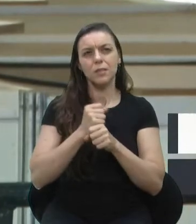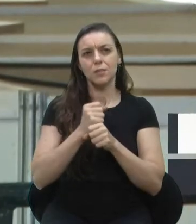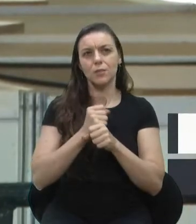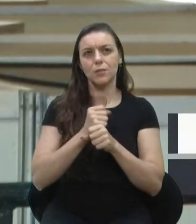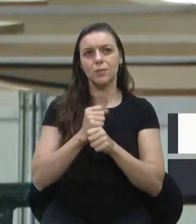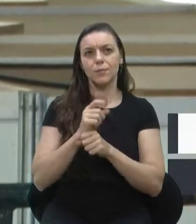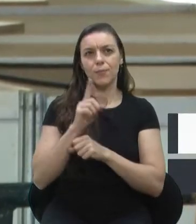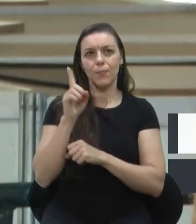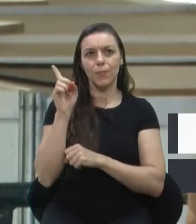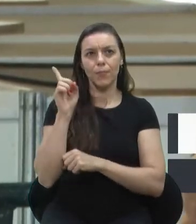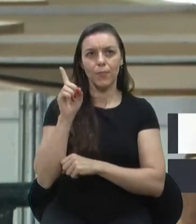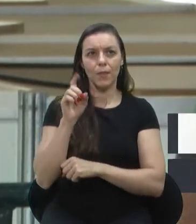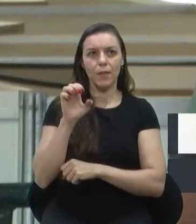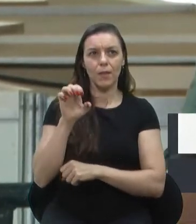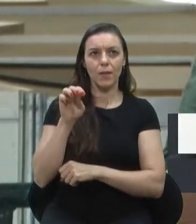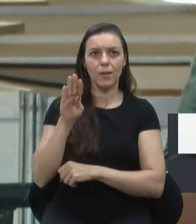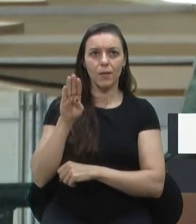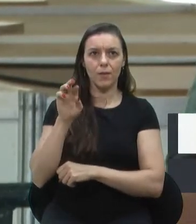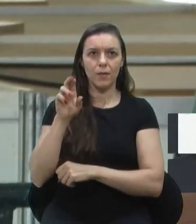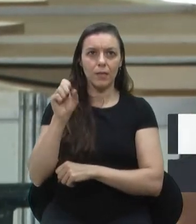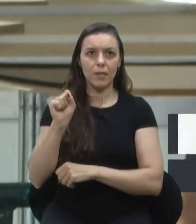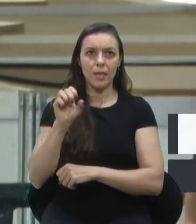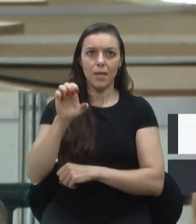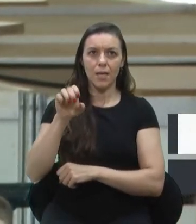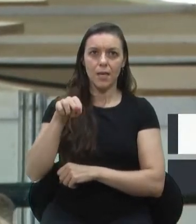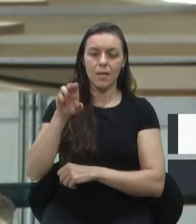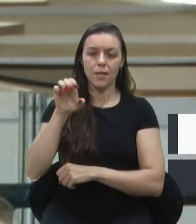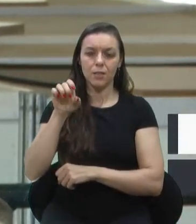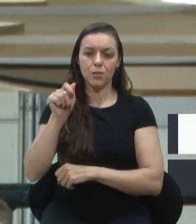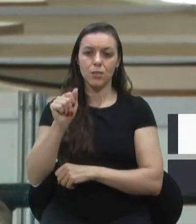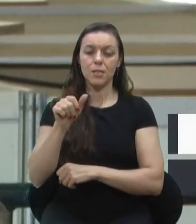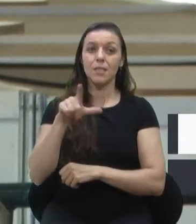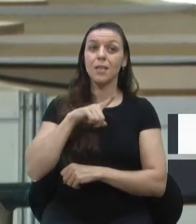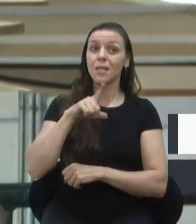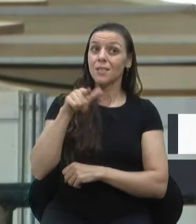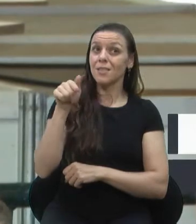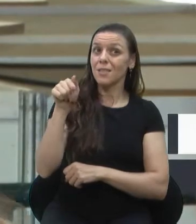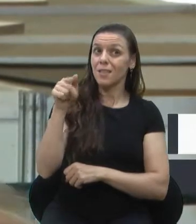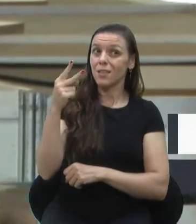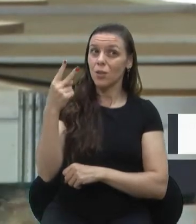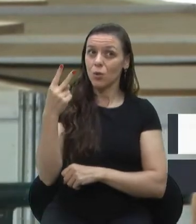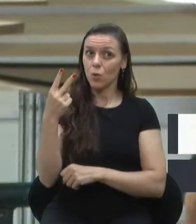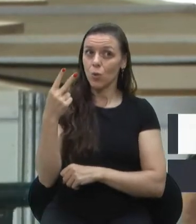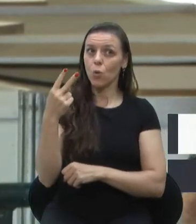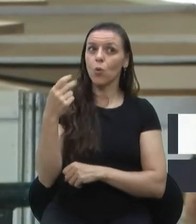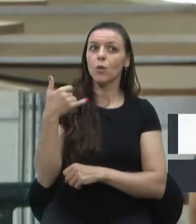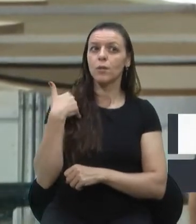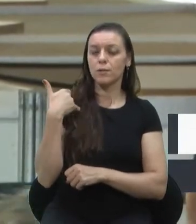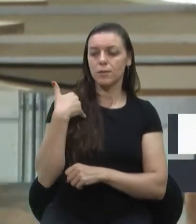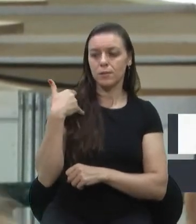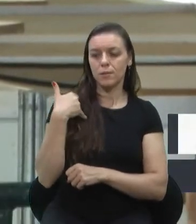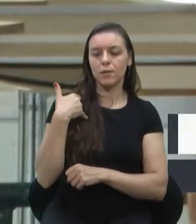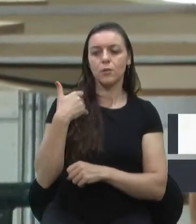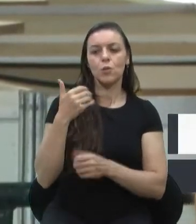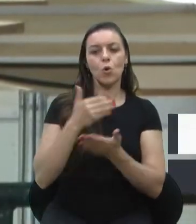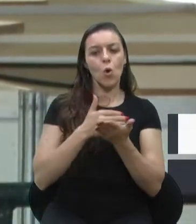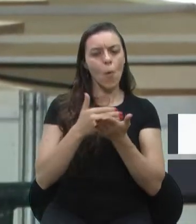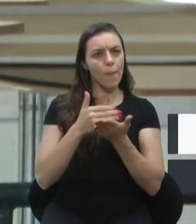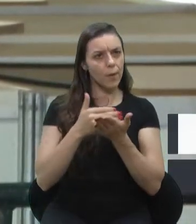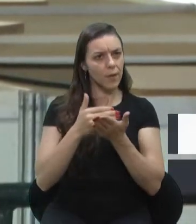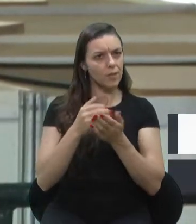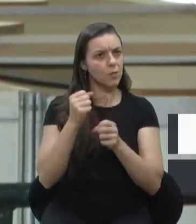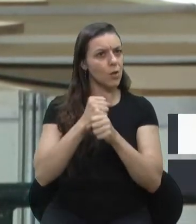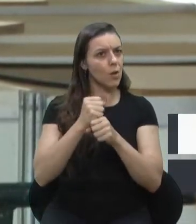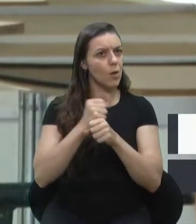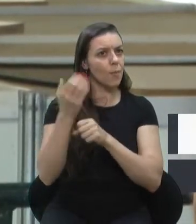Seu Enedir Teres dos Santos, 72 anos. Fui o ano passado, no começo ainda do ano passado,